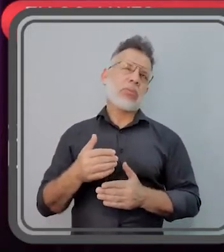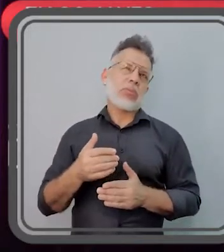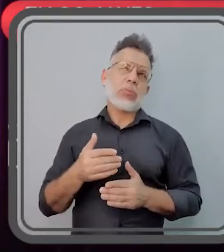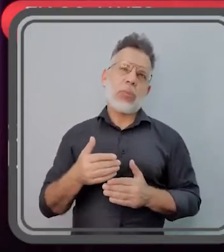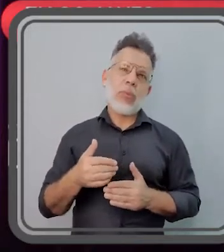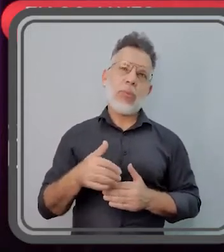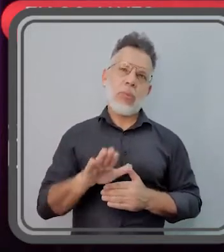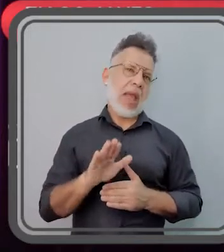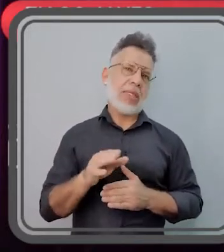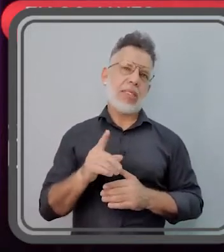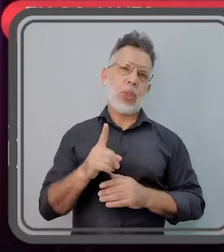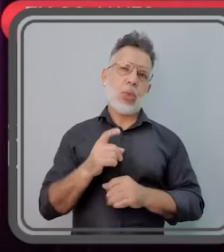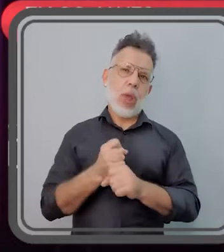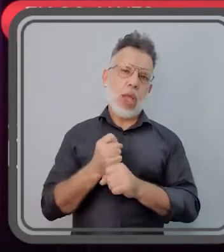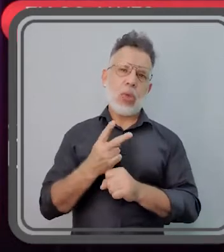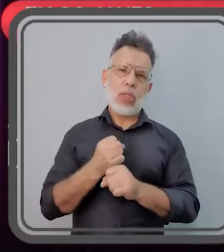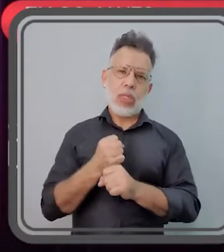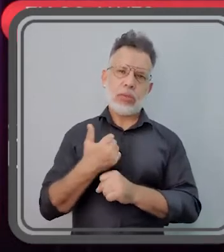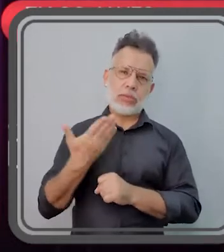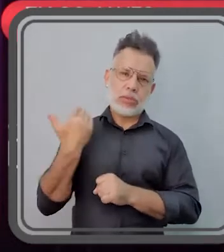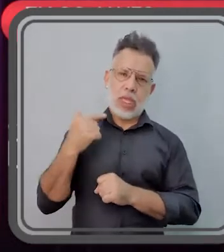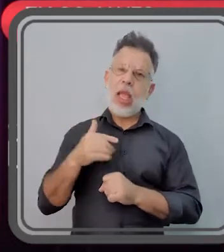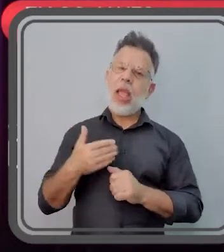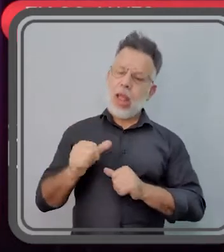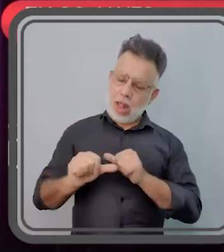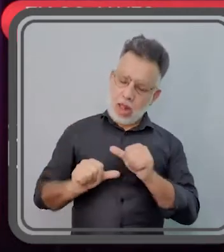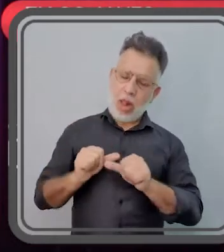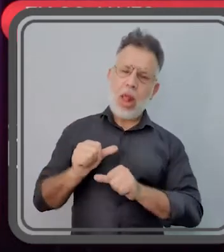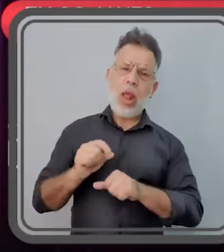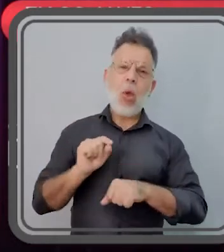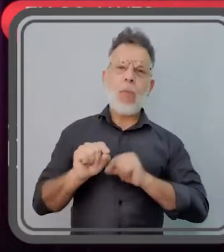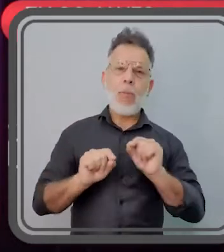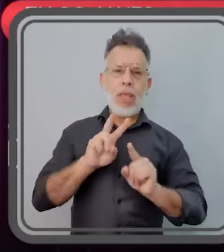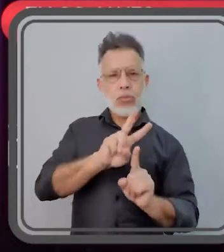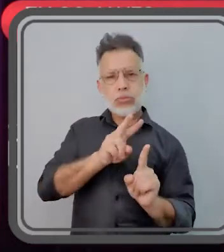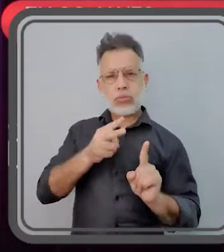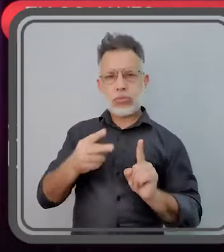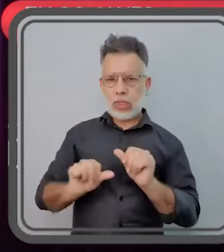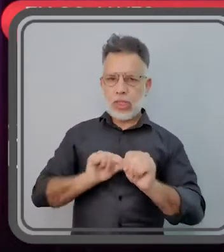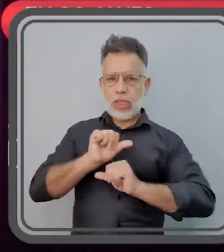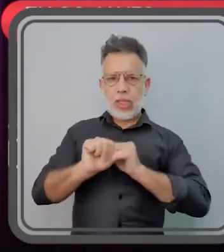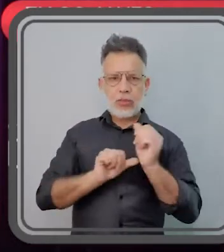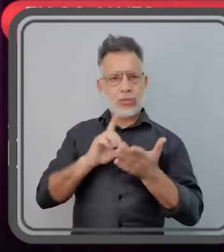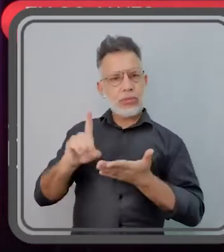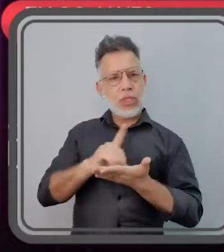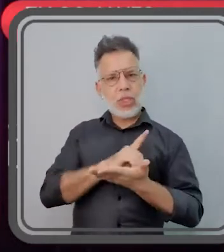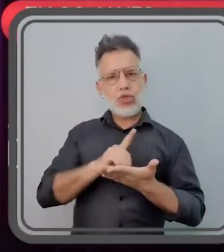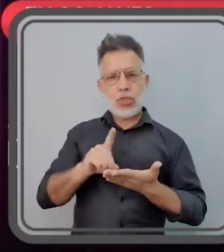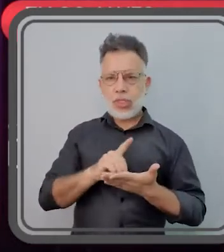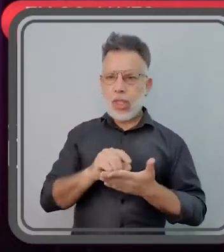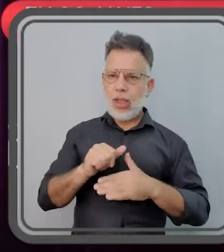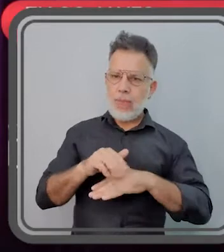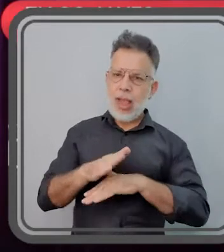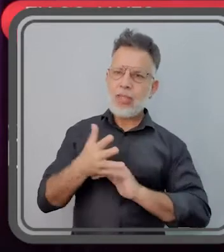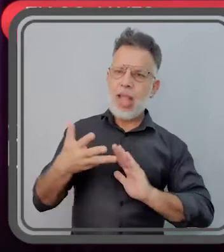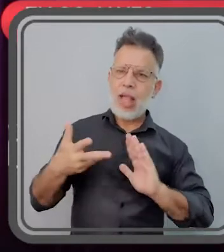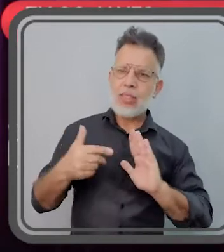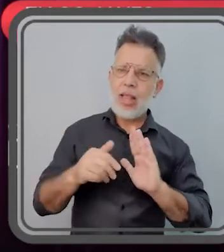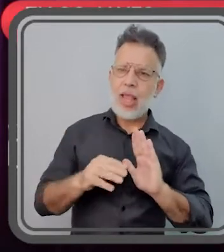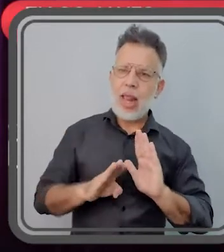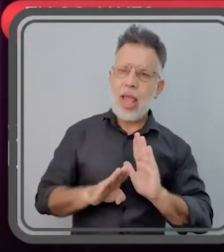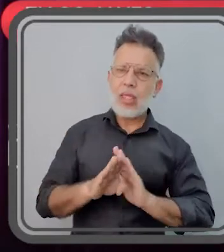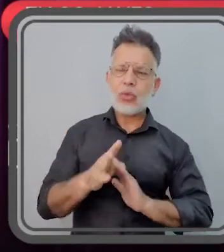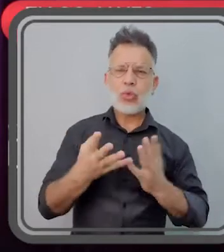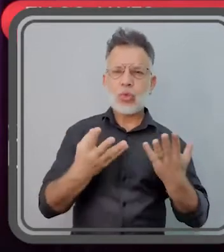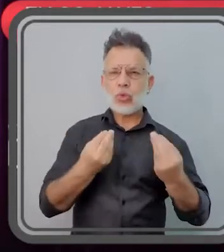isso ressaltando um momento de transição, uma transformação digital e mais acelerado